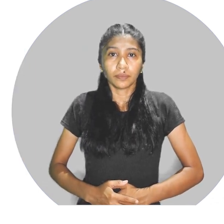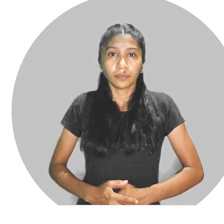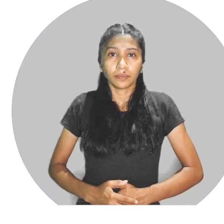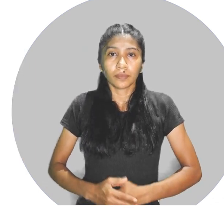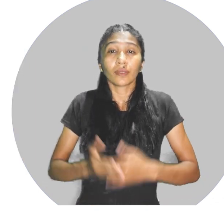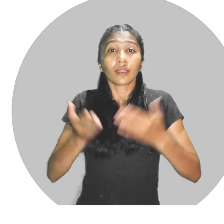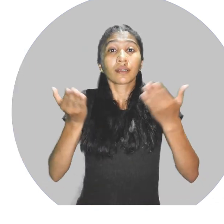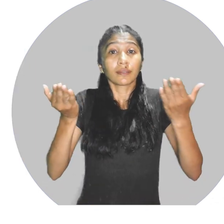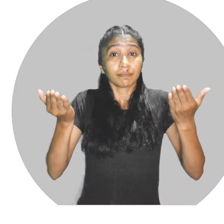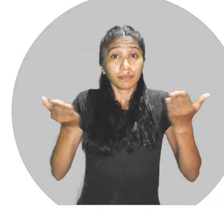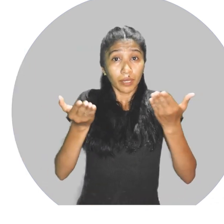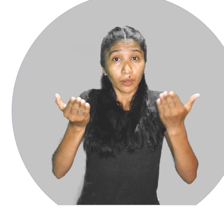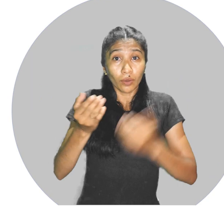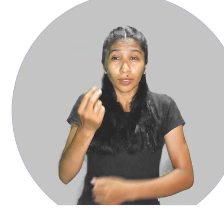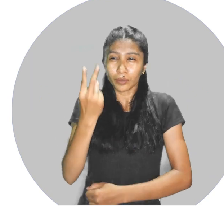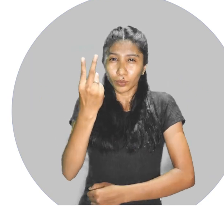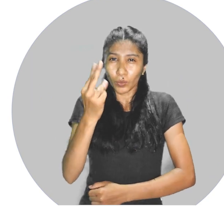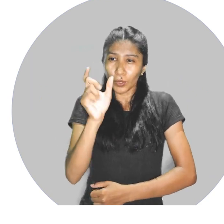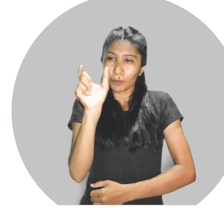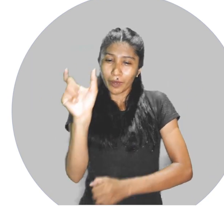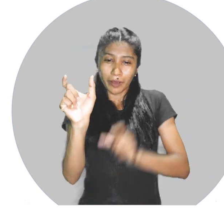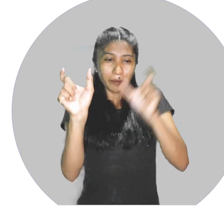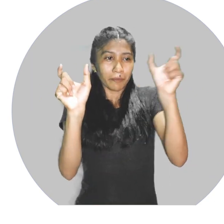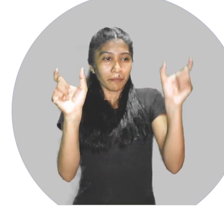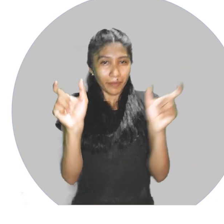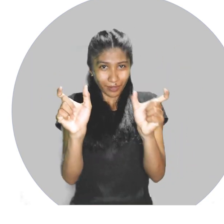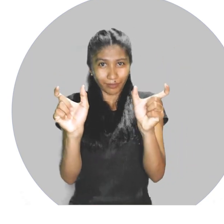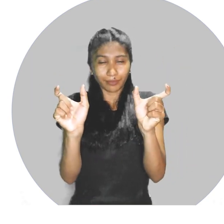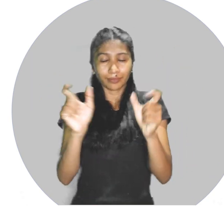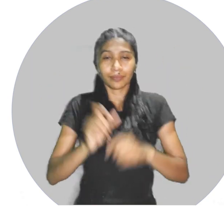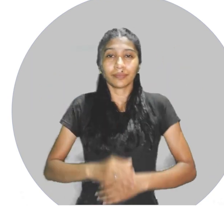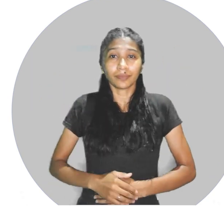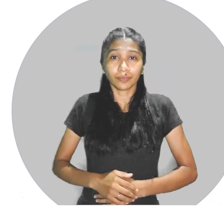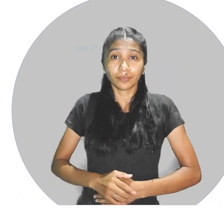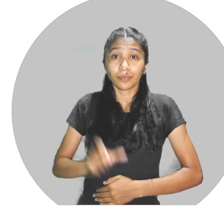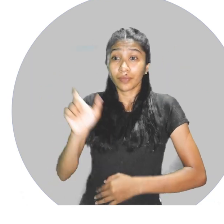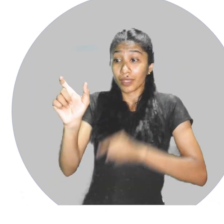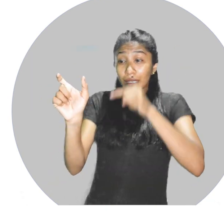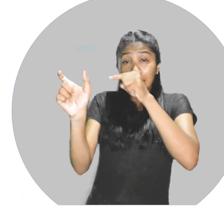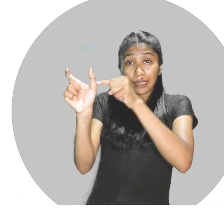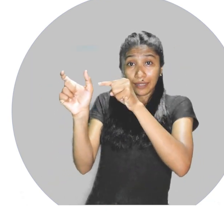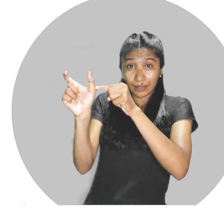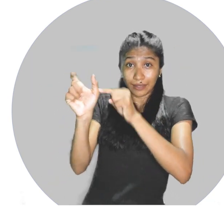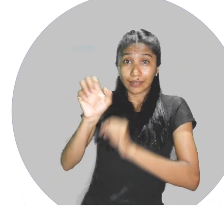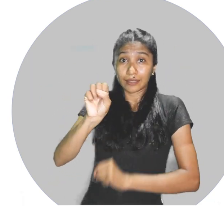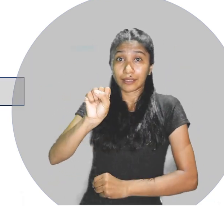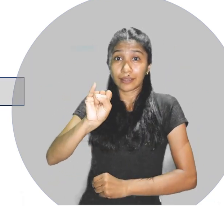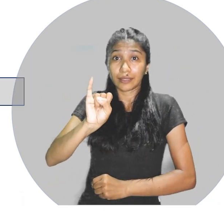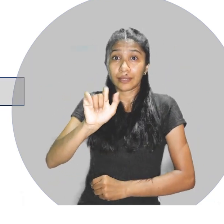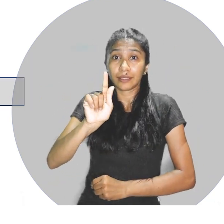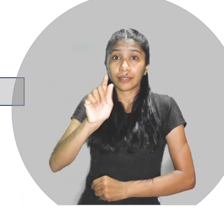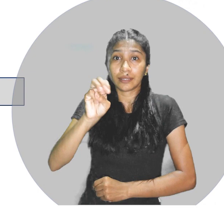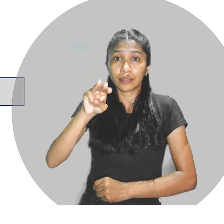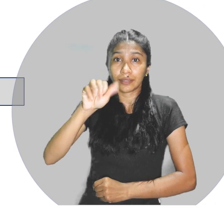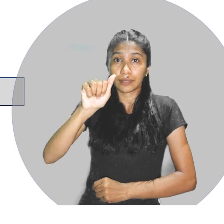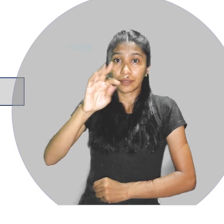Vamos conhecer agora duas palavras imparisilábicas, sendo uma sigmática e